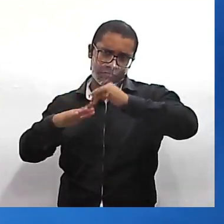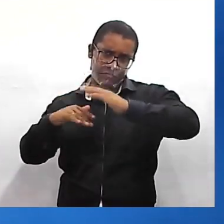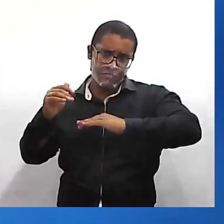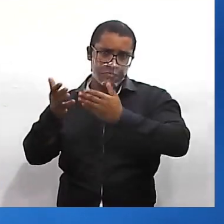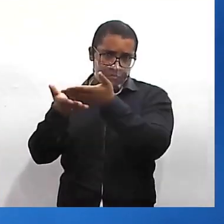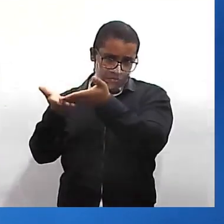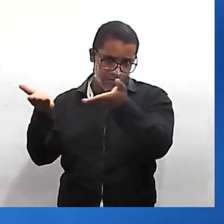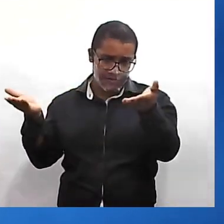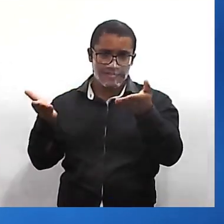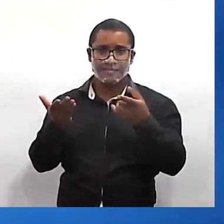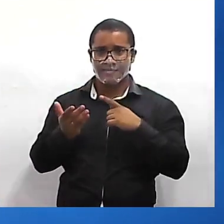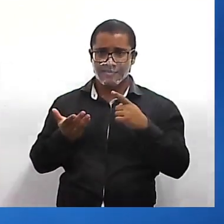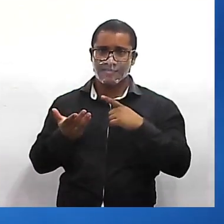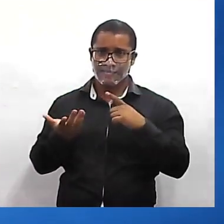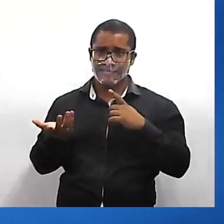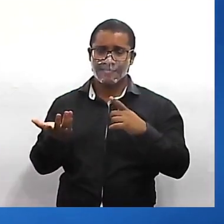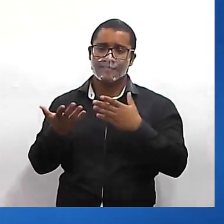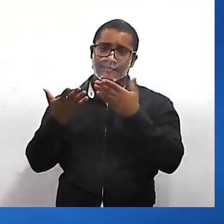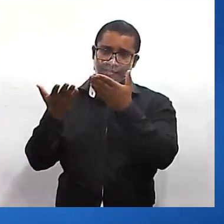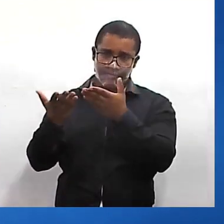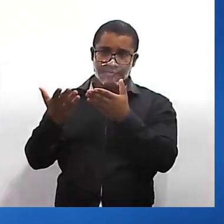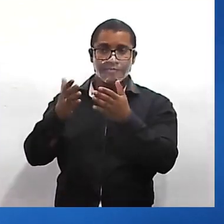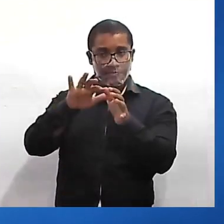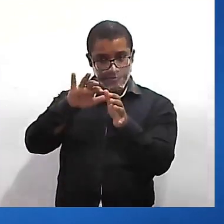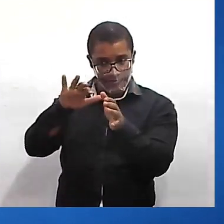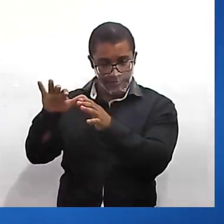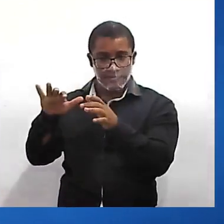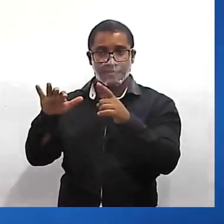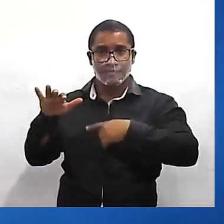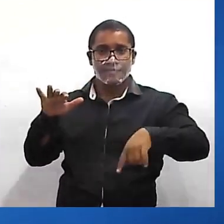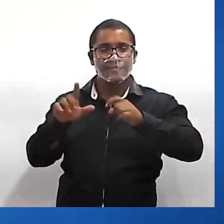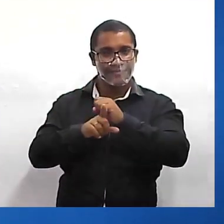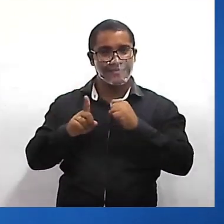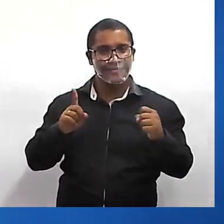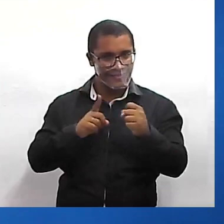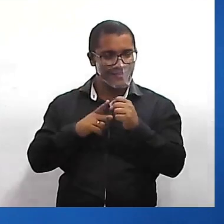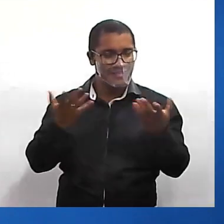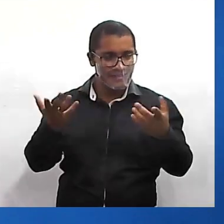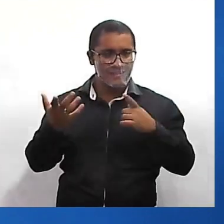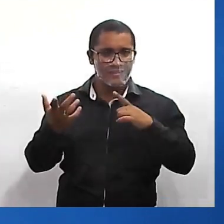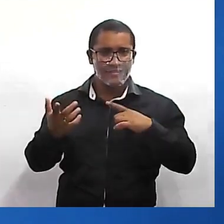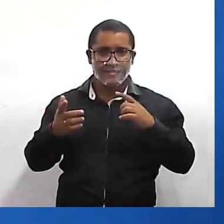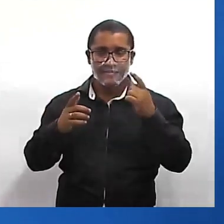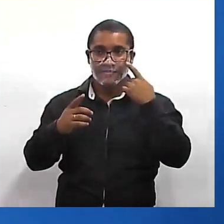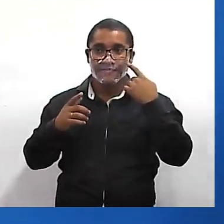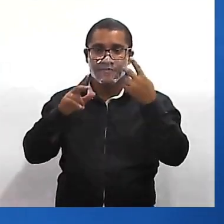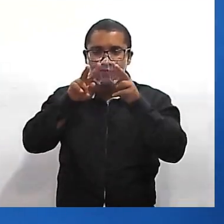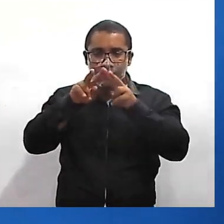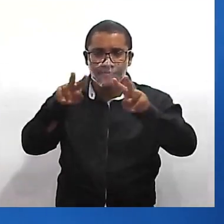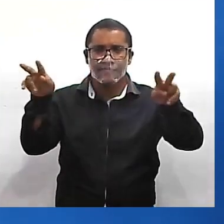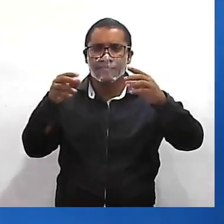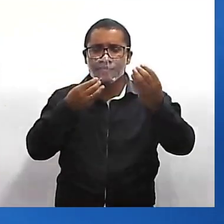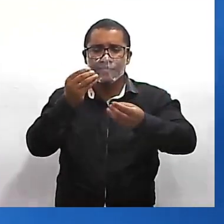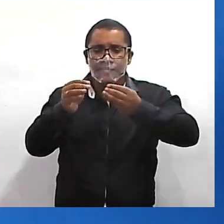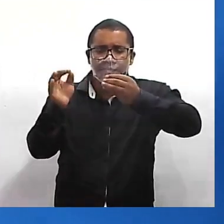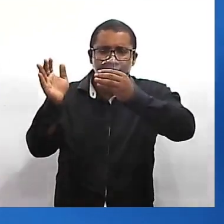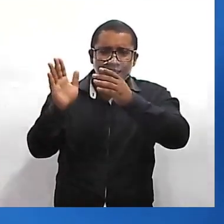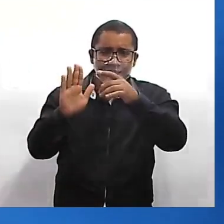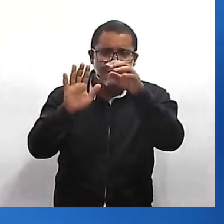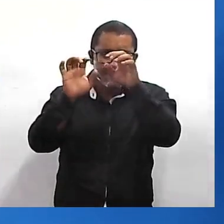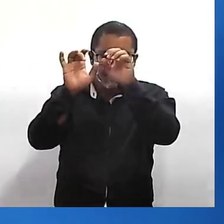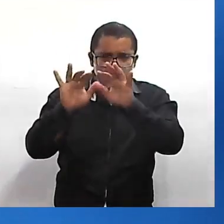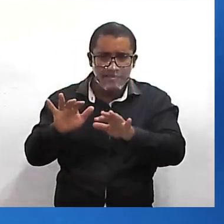isso, o pessoal lá das exatas, e nós que estamos no campo social, a gente olha para além disso. O que é que essa programação pode